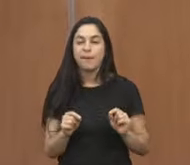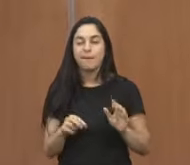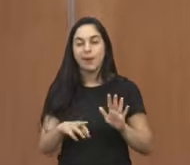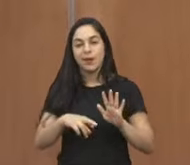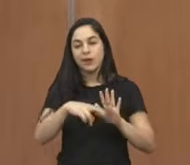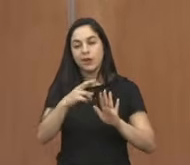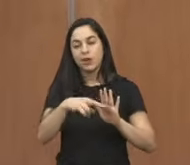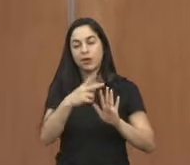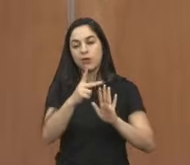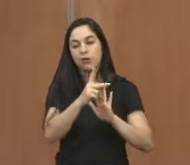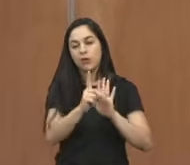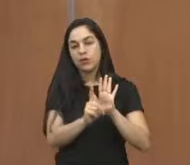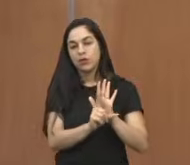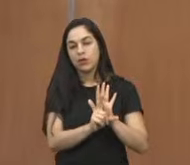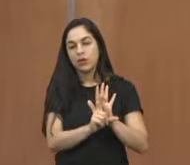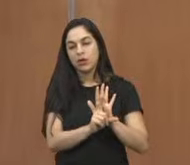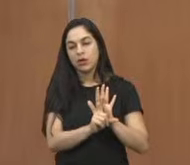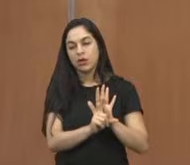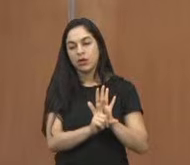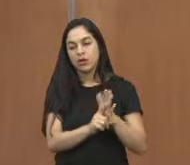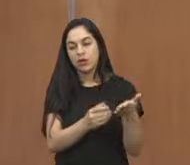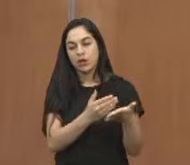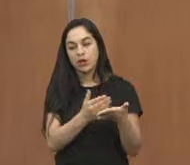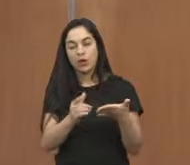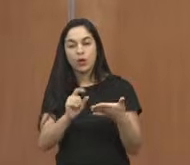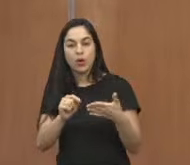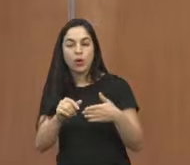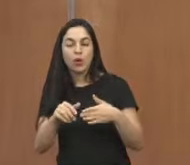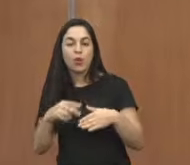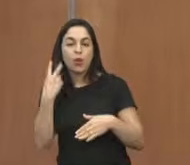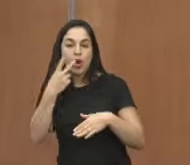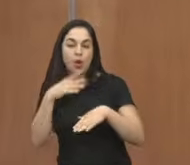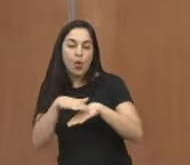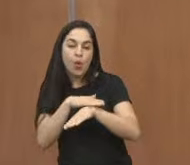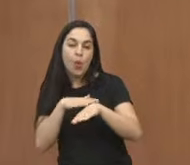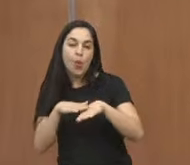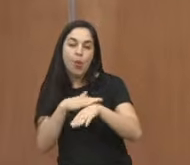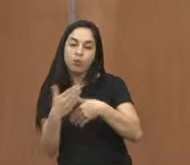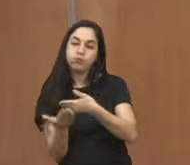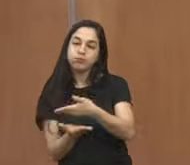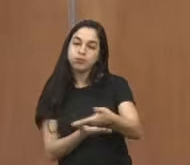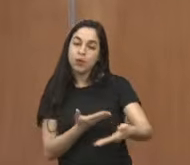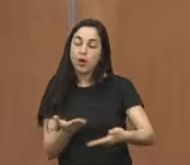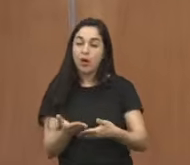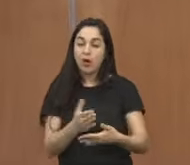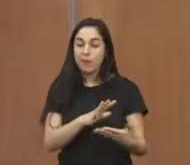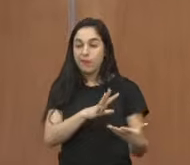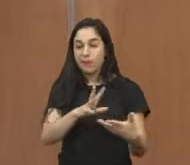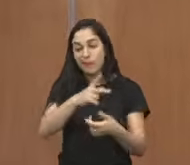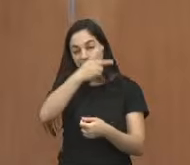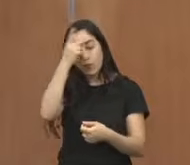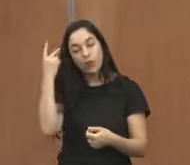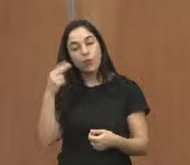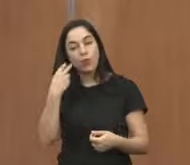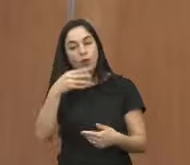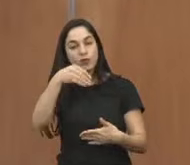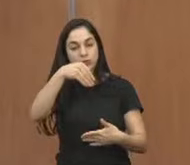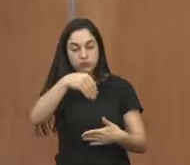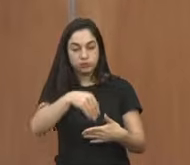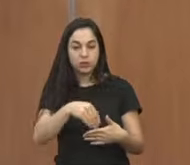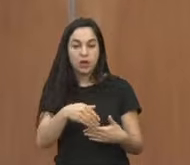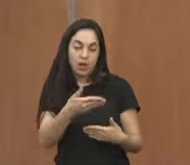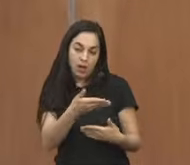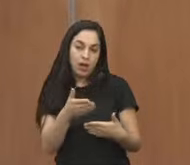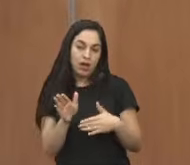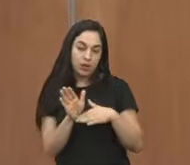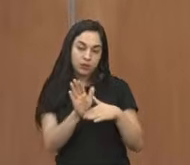projeto que nasceu de conversa com os vereadores mesmo. Então, muitos aqui contribuíram. Por isso, eu peço o voto favorável